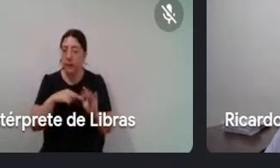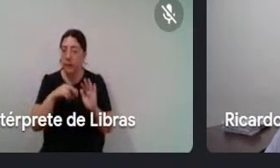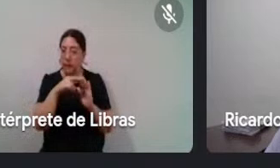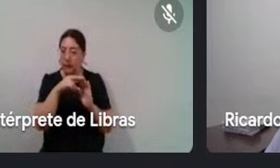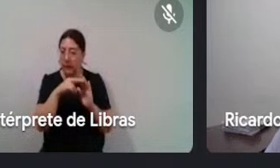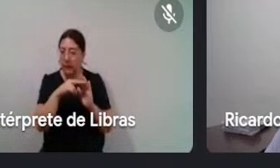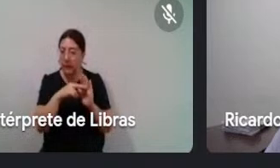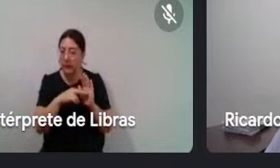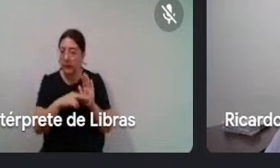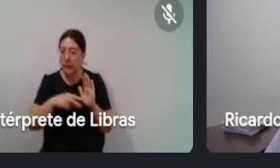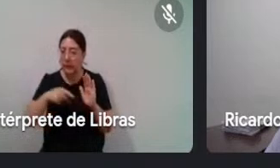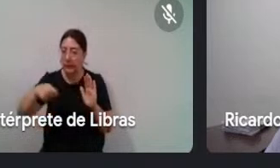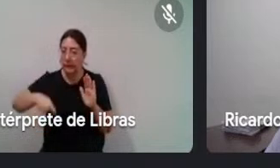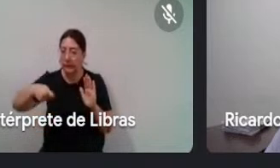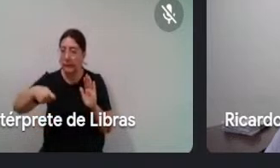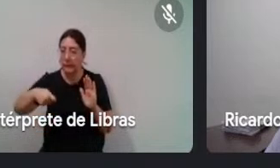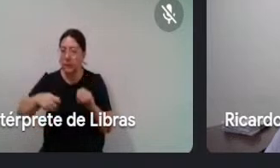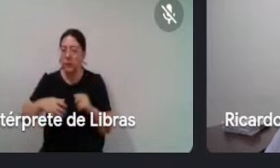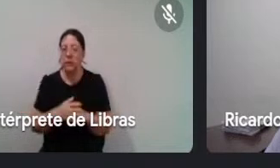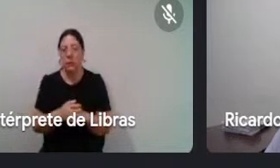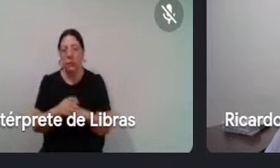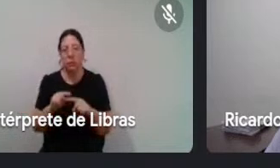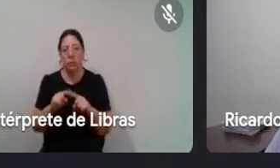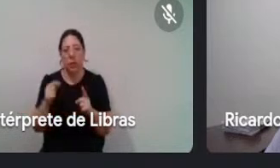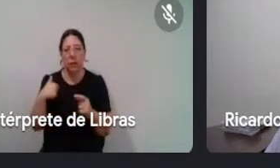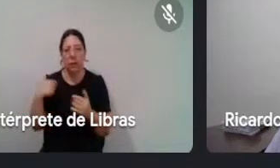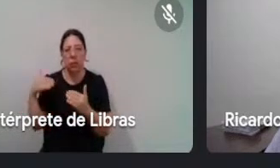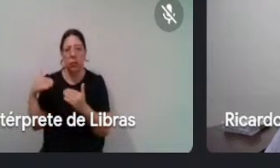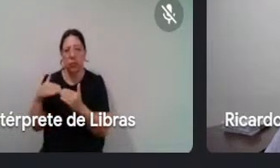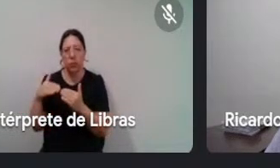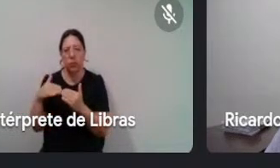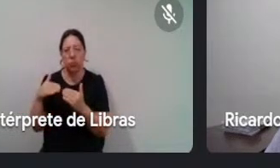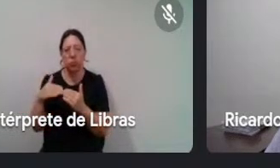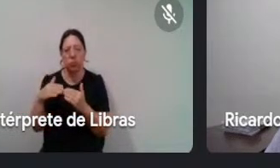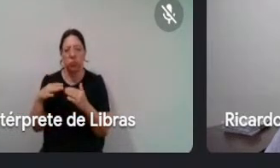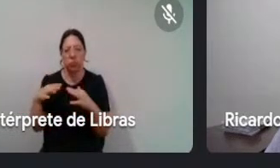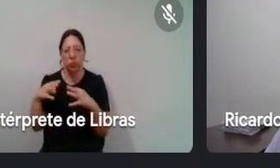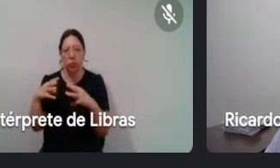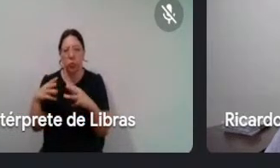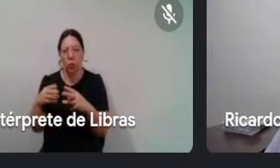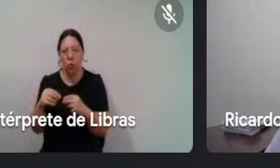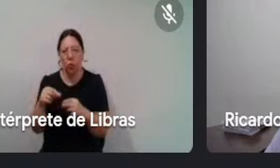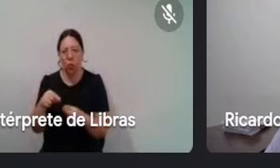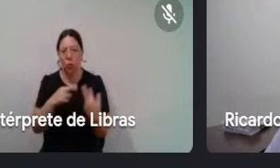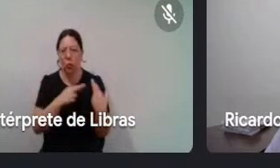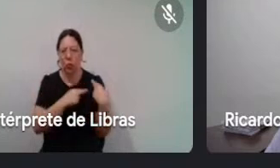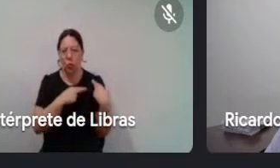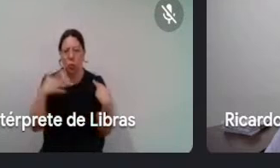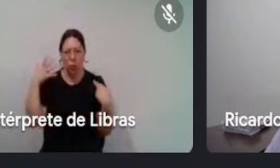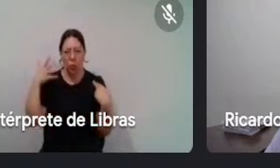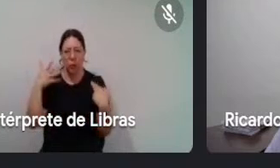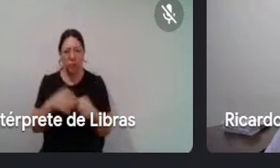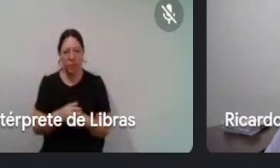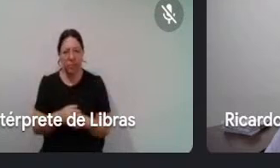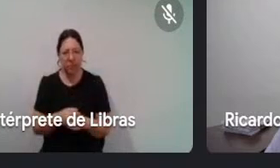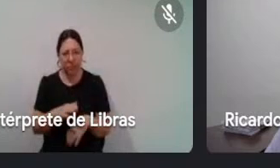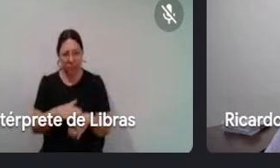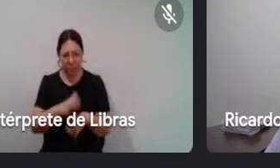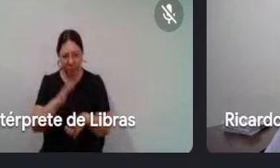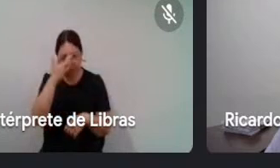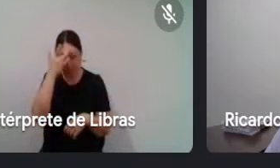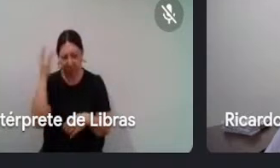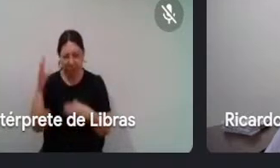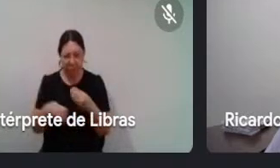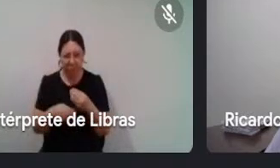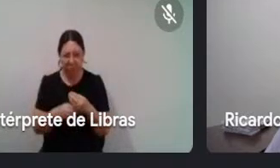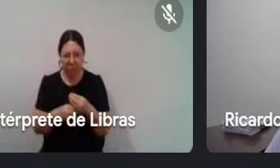É só isso, acompanho integralmente o relator. Desculpe, senhor presidente. Obrigado. Mais alguma manifestação?